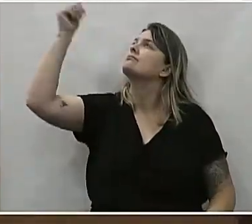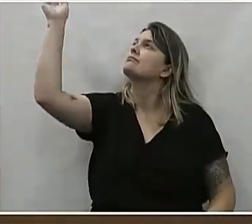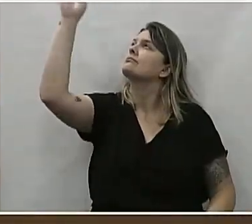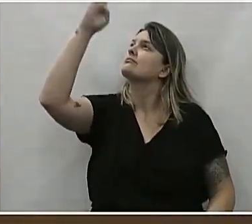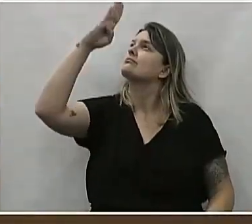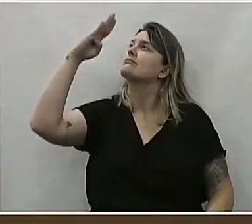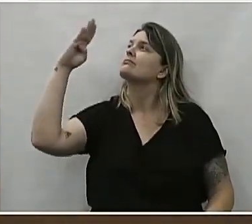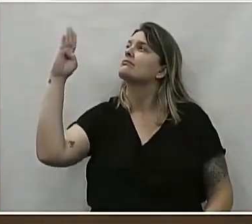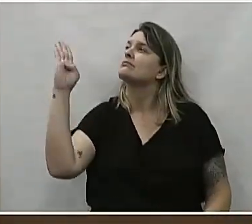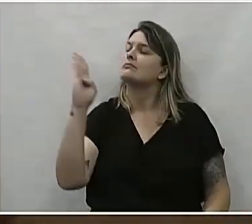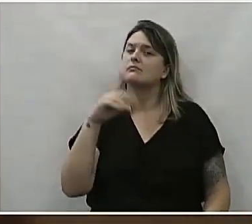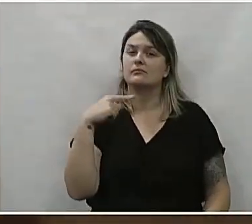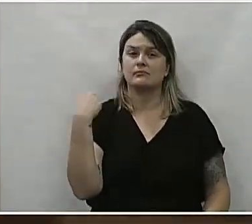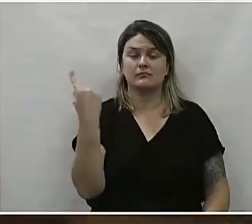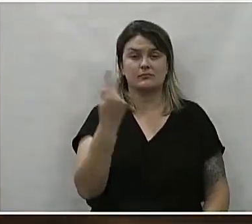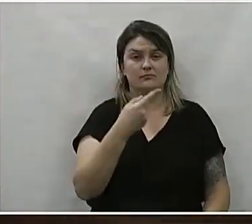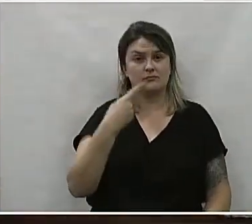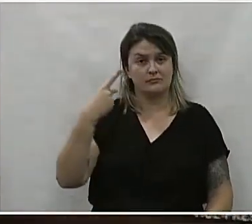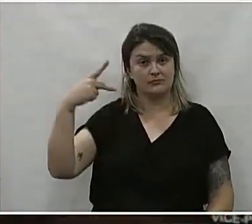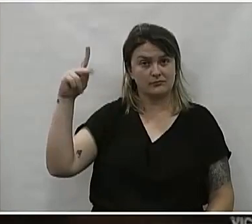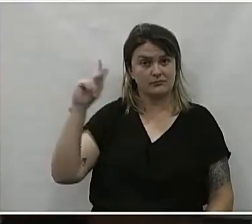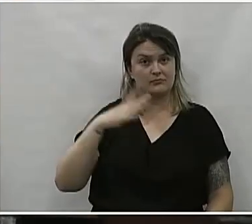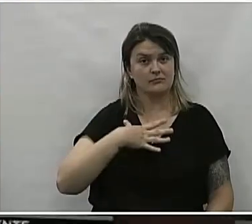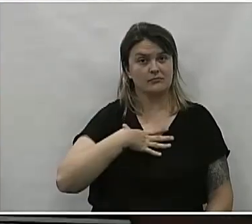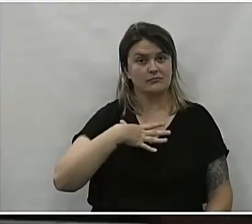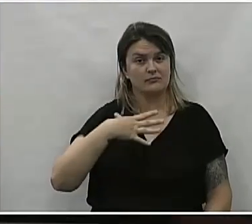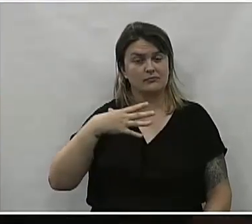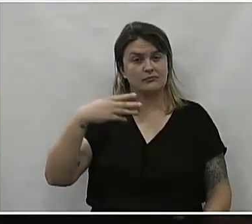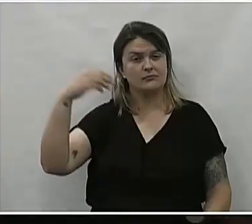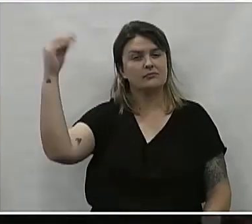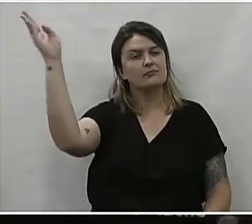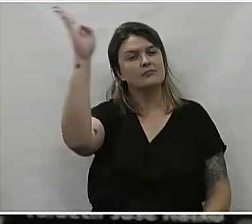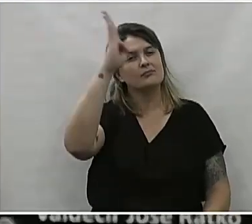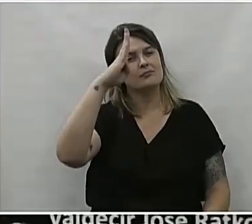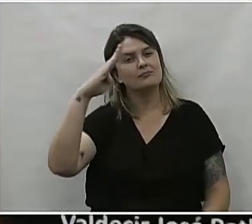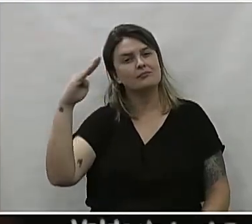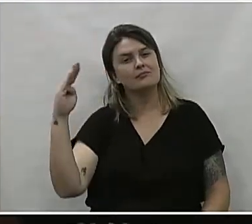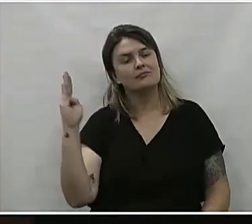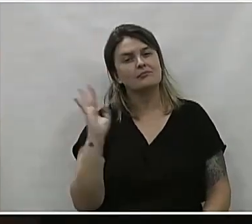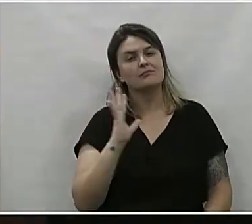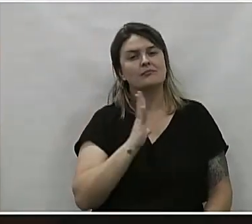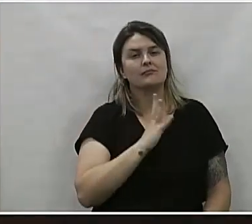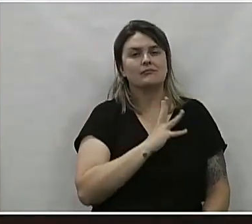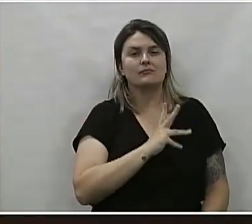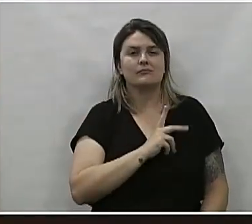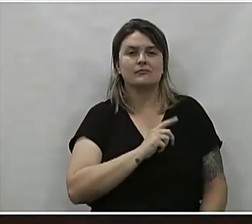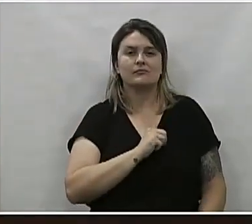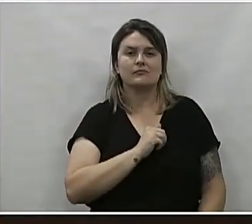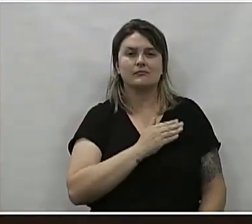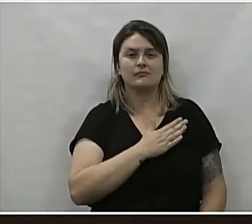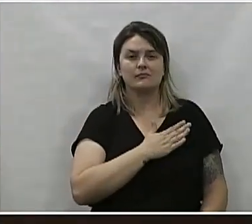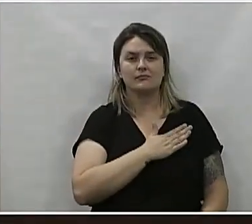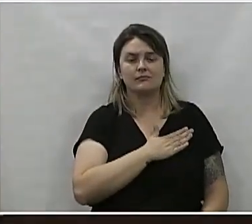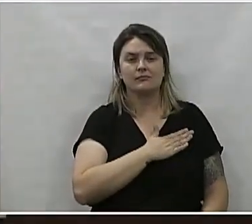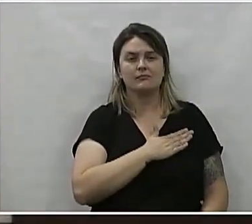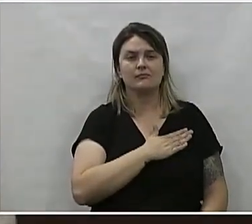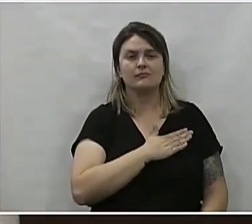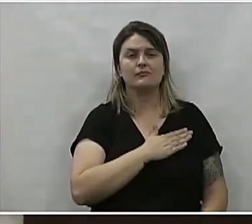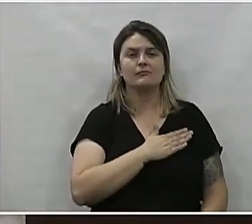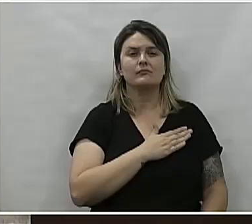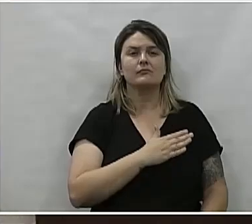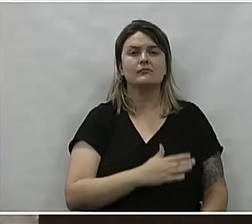és pro Brasil, ó pátria amada Dos filhos deste sol, és mãe gentil Pátria amada, Brasil